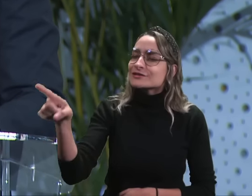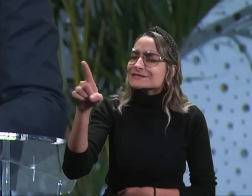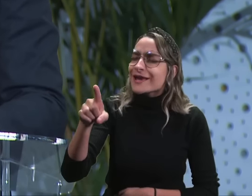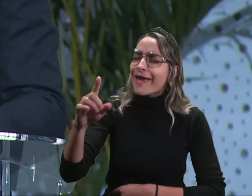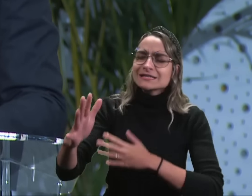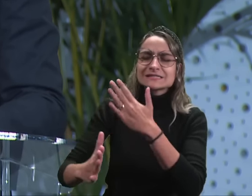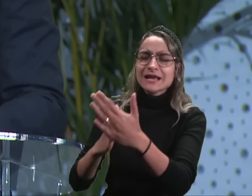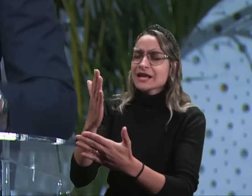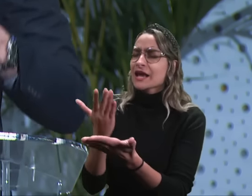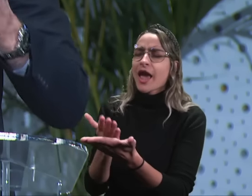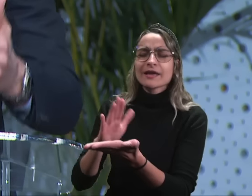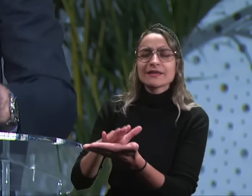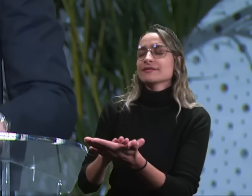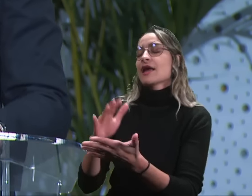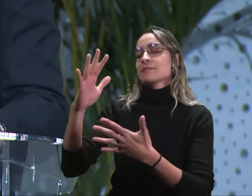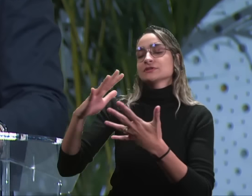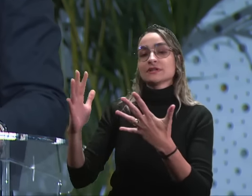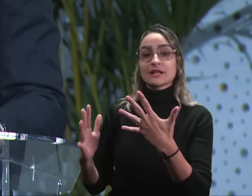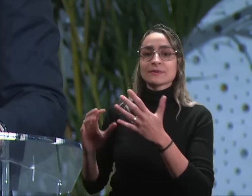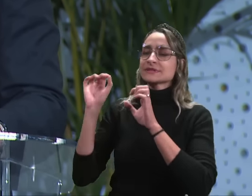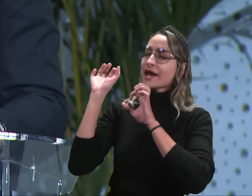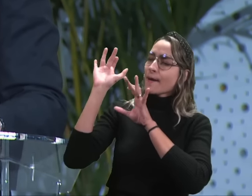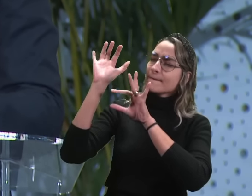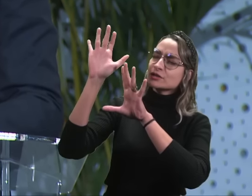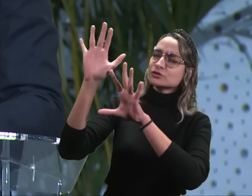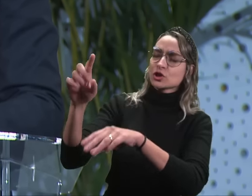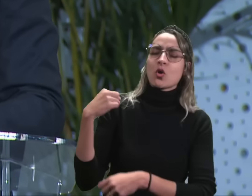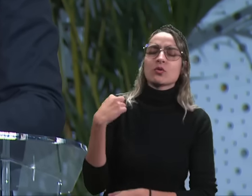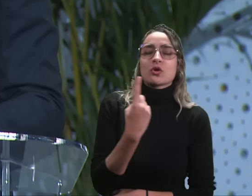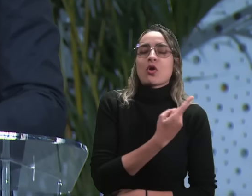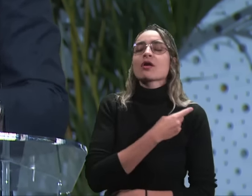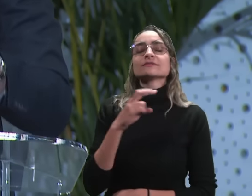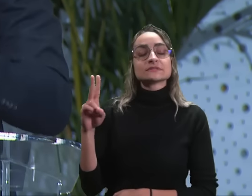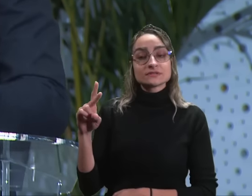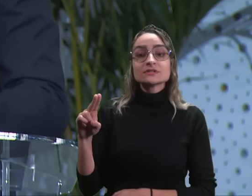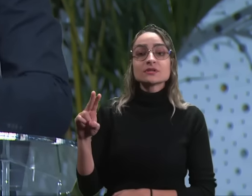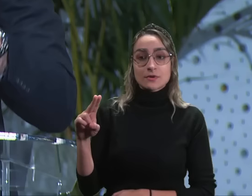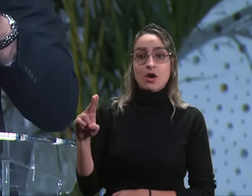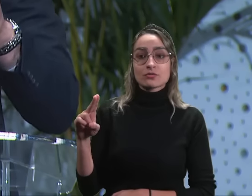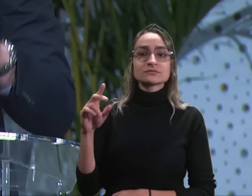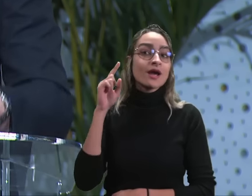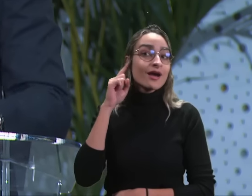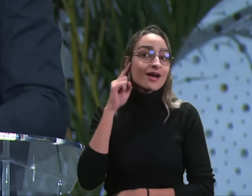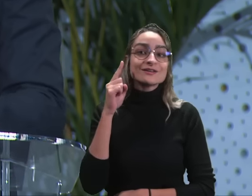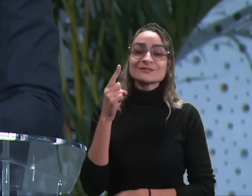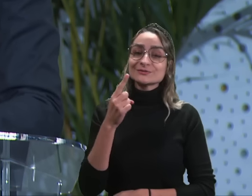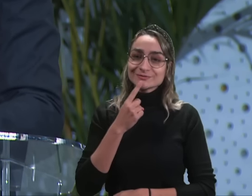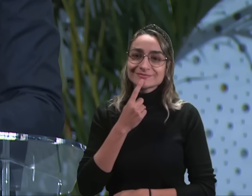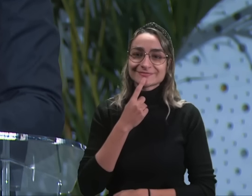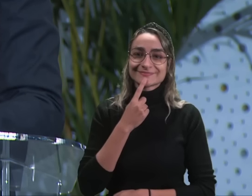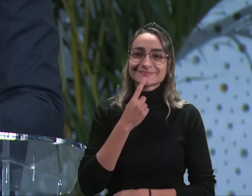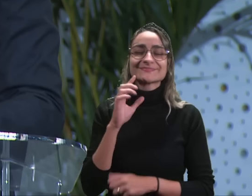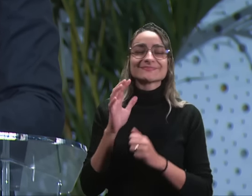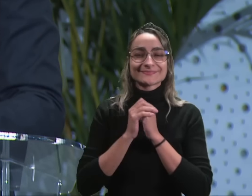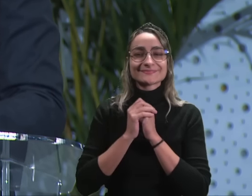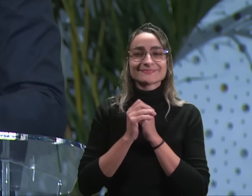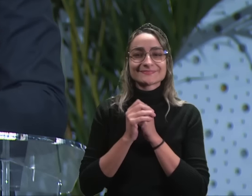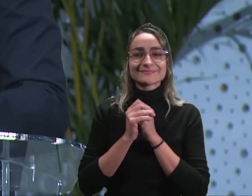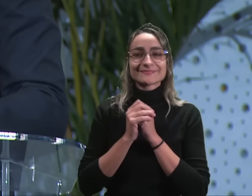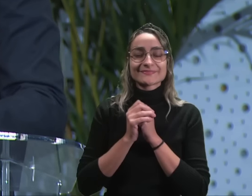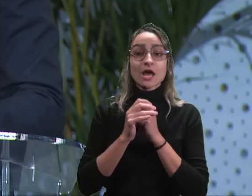estarem né abençoando os nossos irmãos que são deficientes auditivos Amém